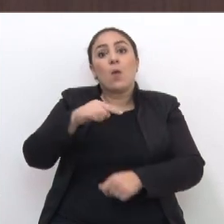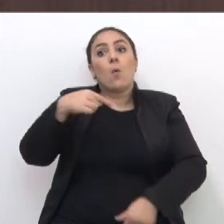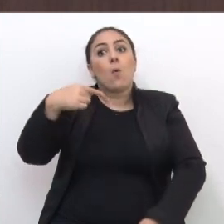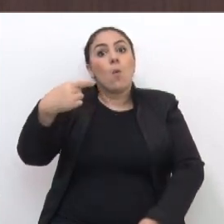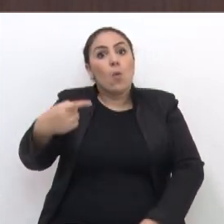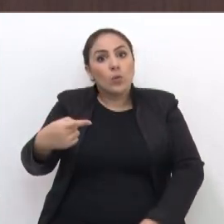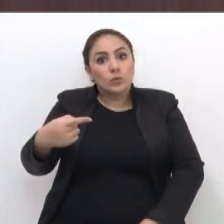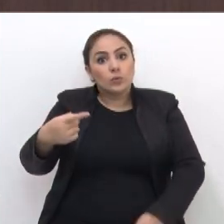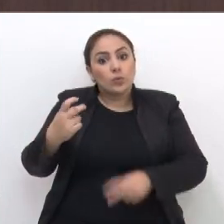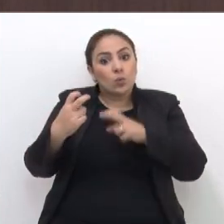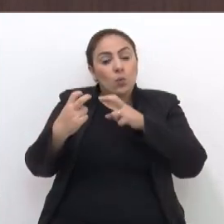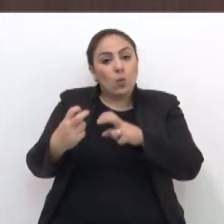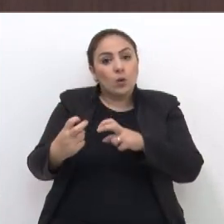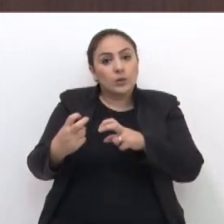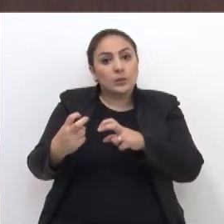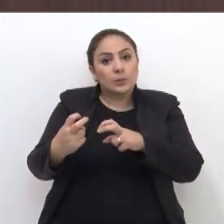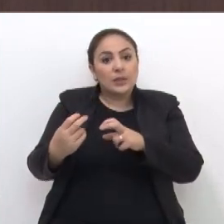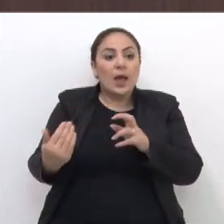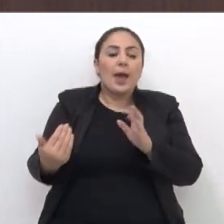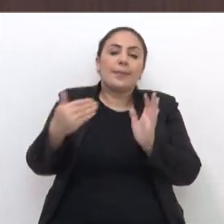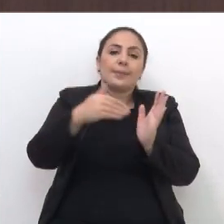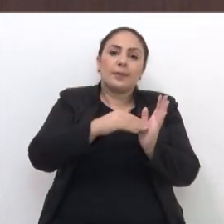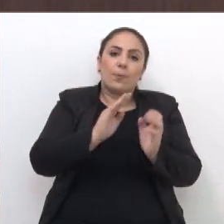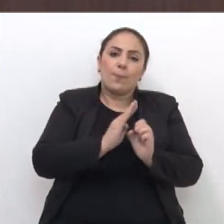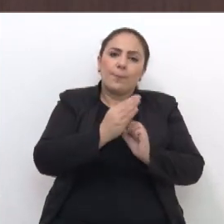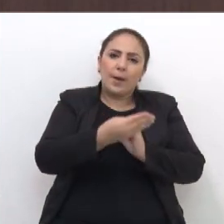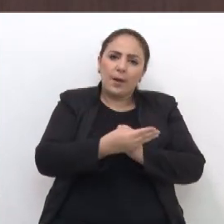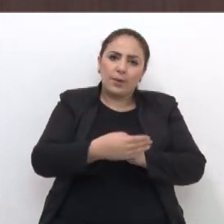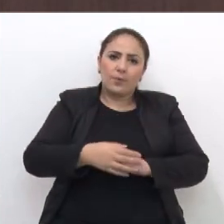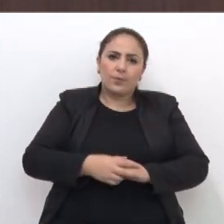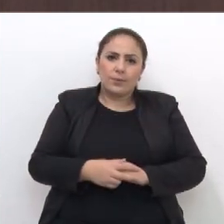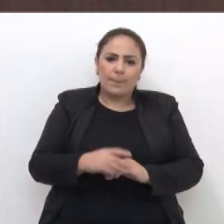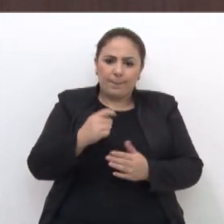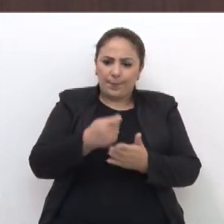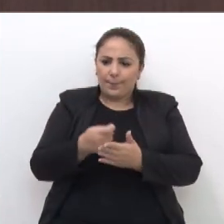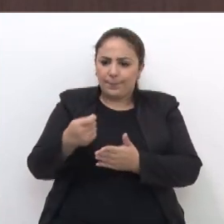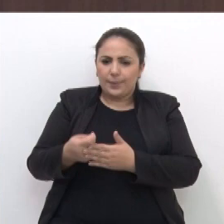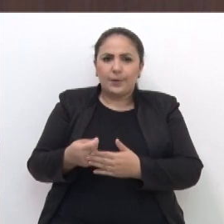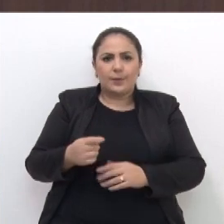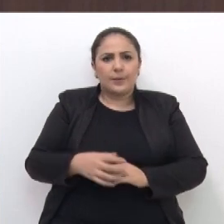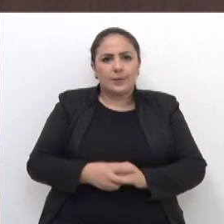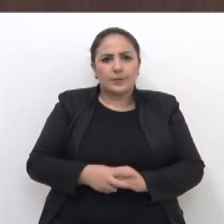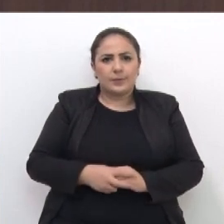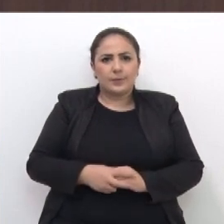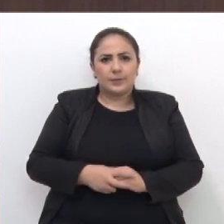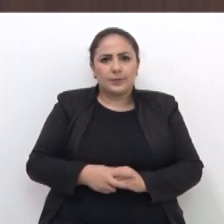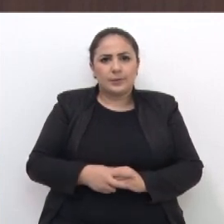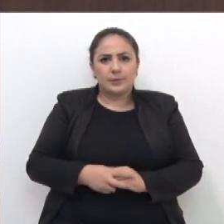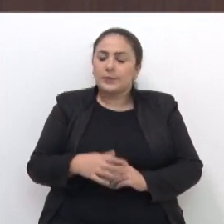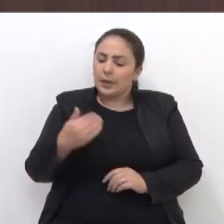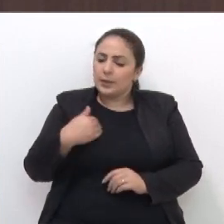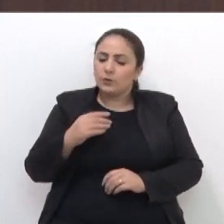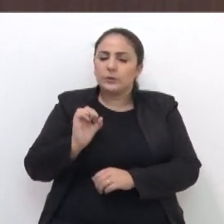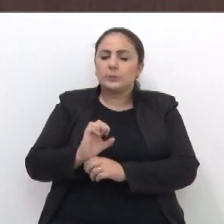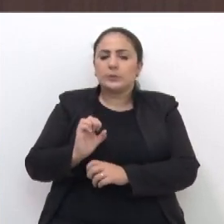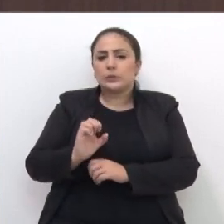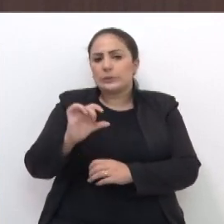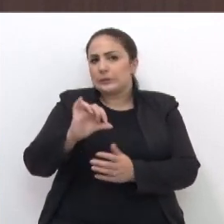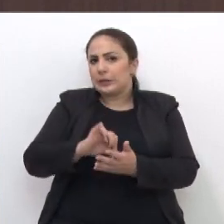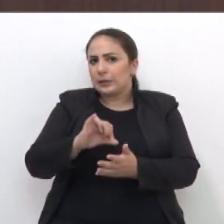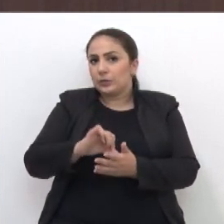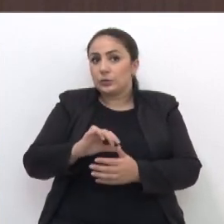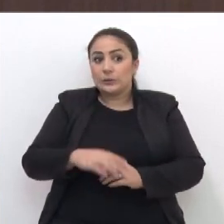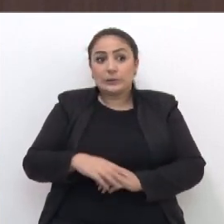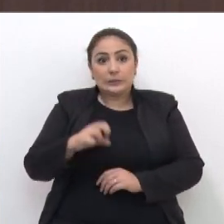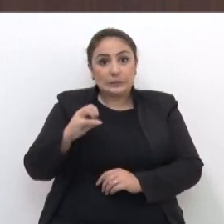esperar o horário e mais preço cheio até o bairro. Então eu fiquei no centro, né?